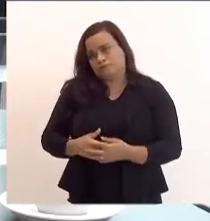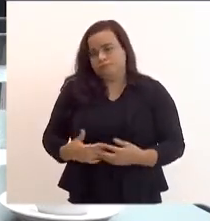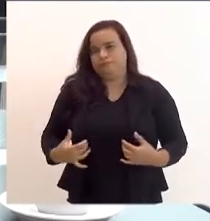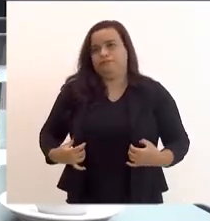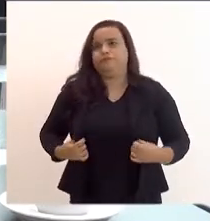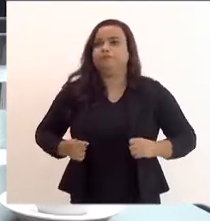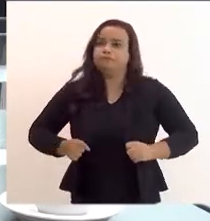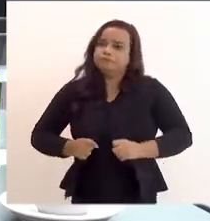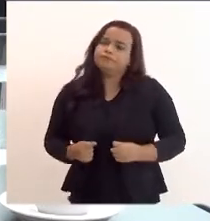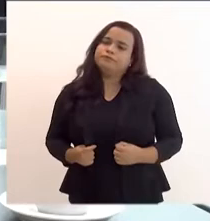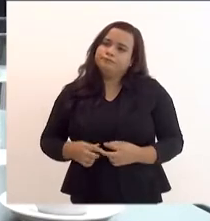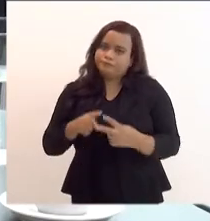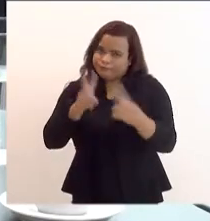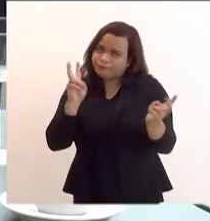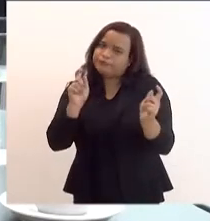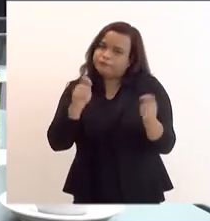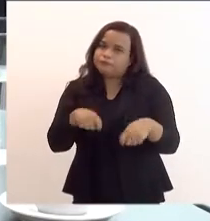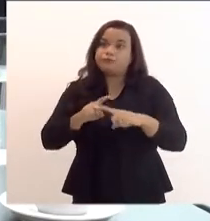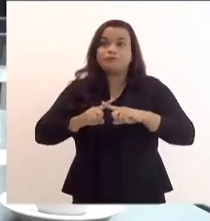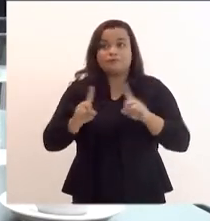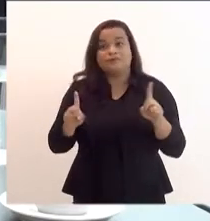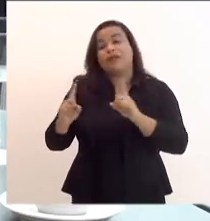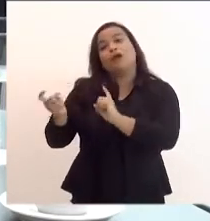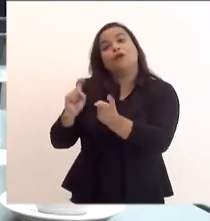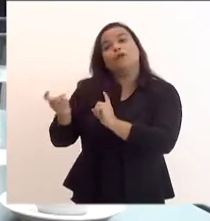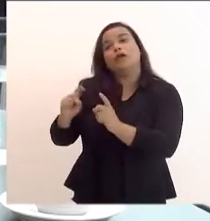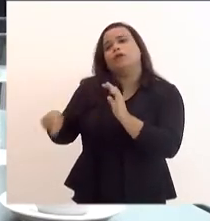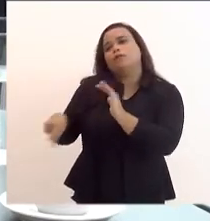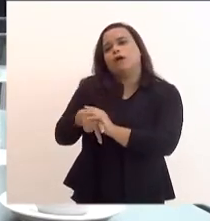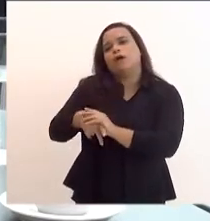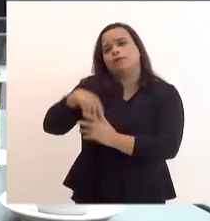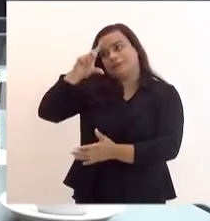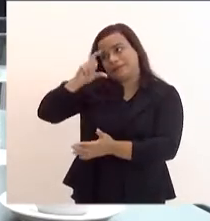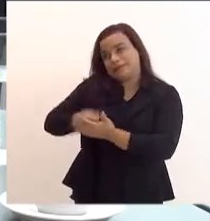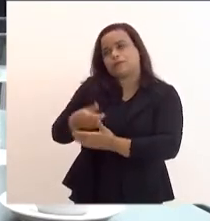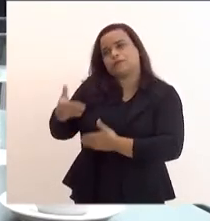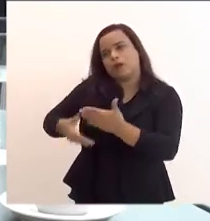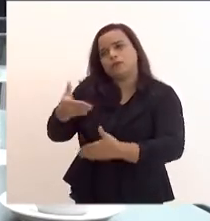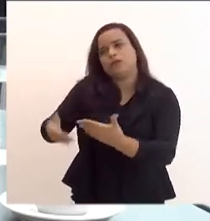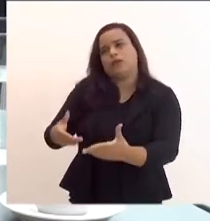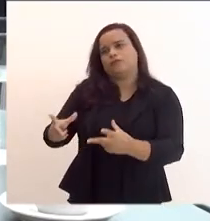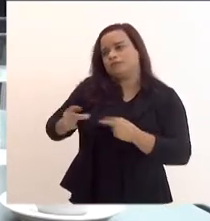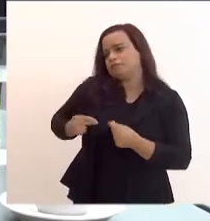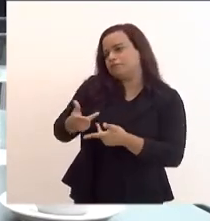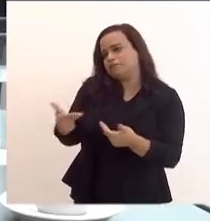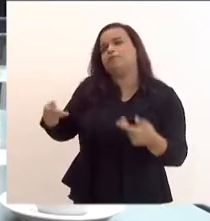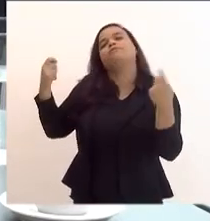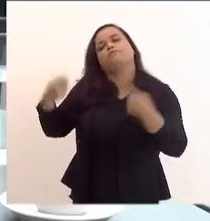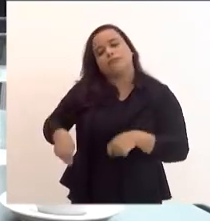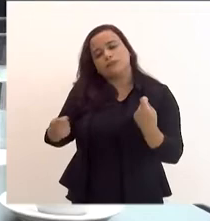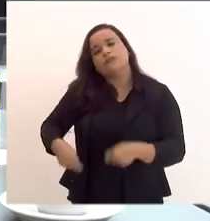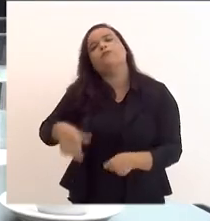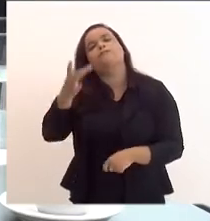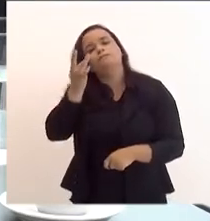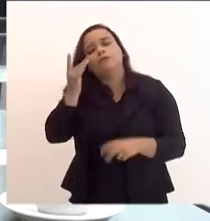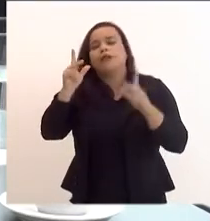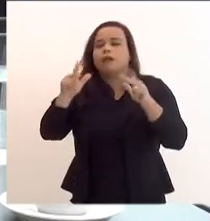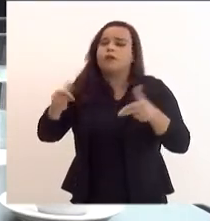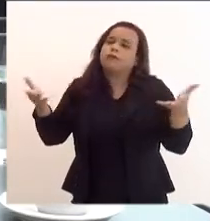por meio remoto. Mas reuniões específicas para deliberar sobre processos, tem que ser presencial. Como